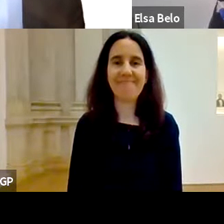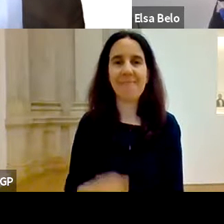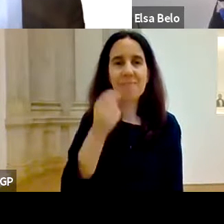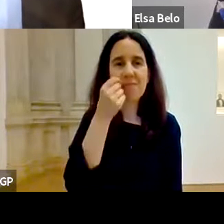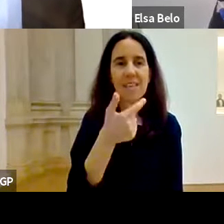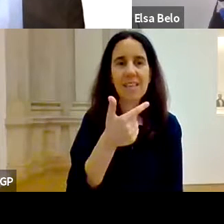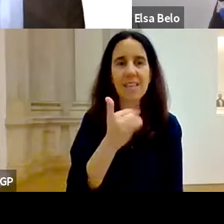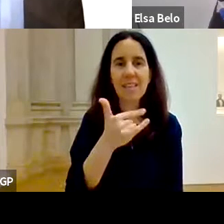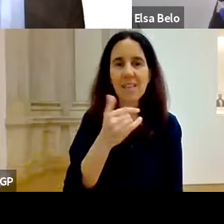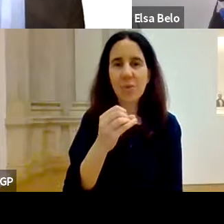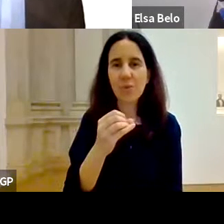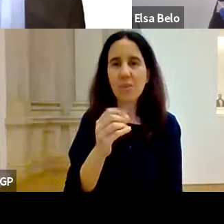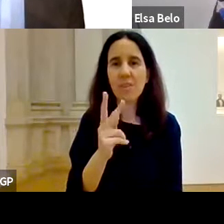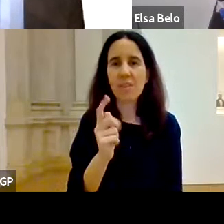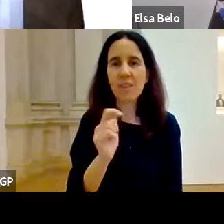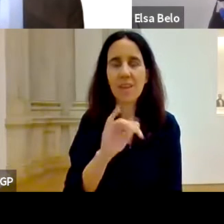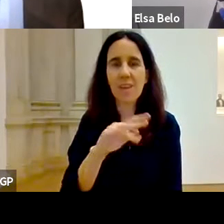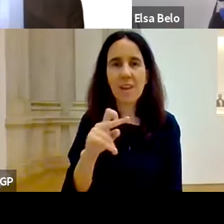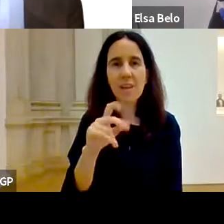a última questão falava-nos